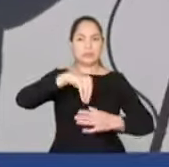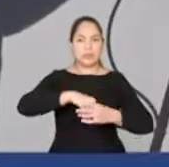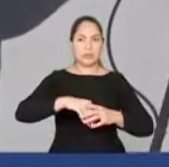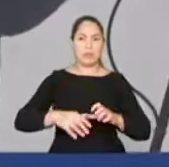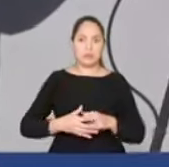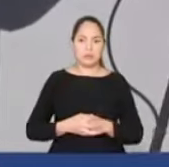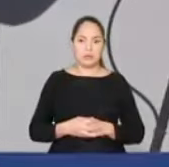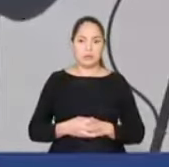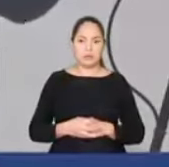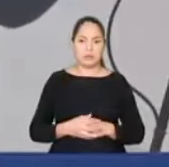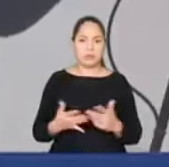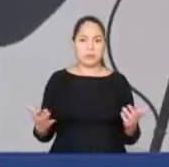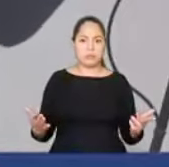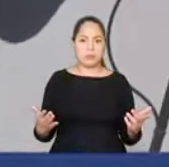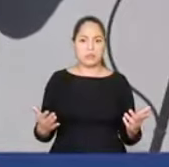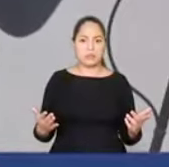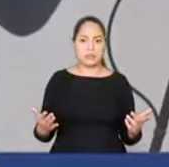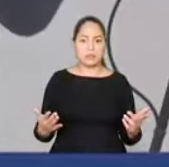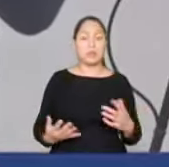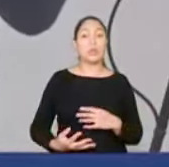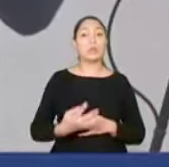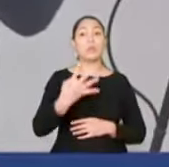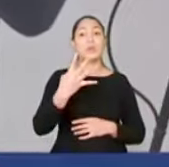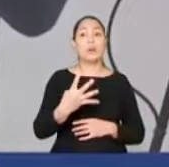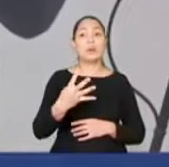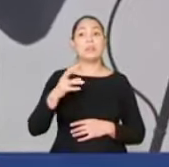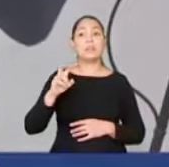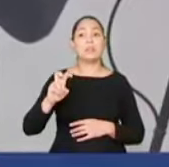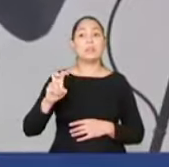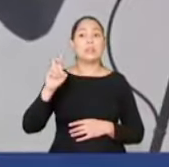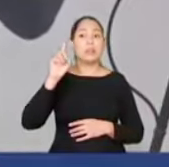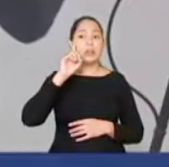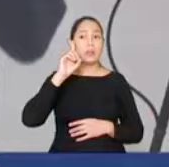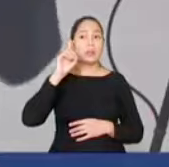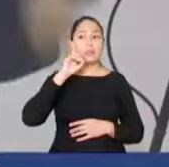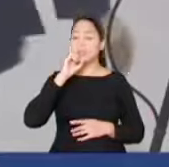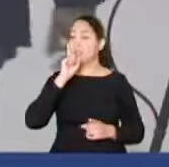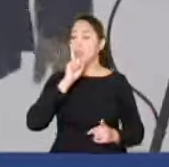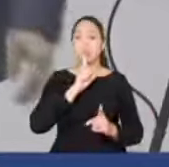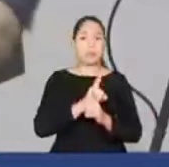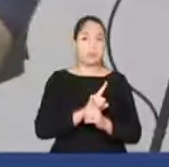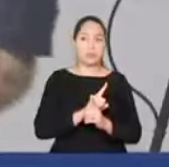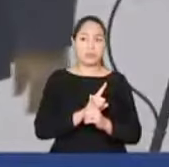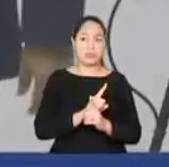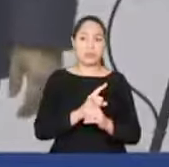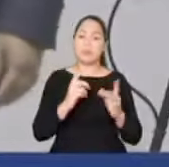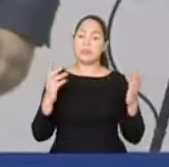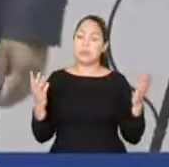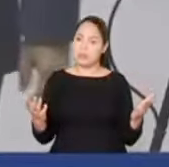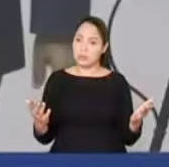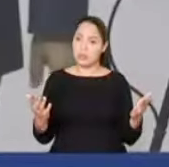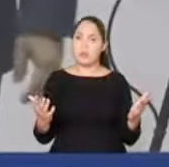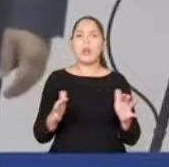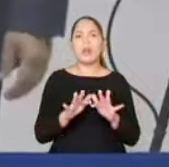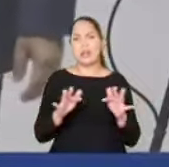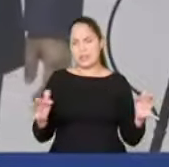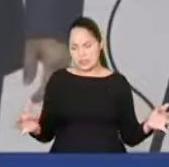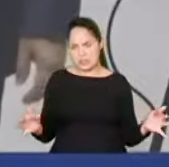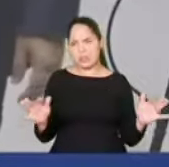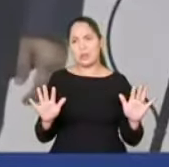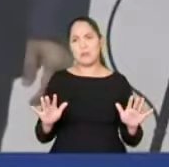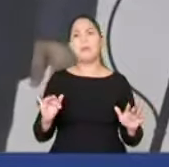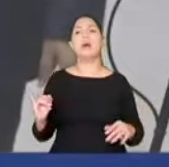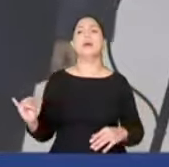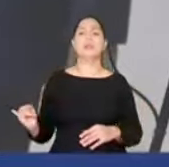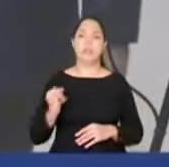ser encontrada durante 45 dias. Portanto, essa medida é simples, porém muito, muito importante